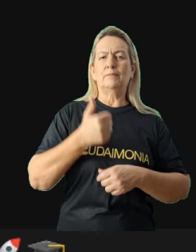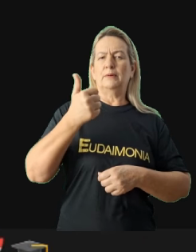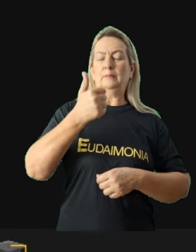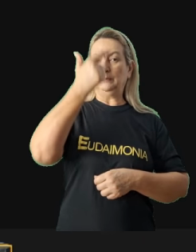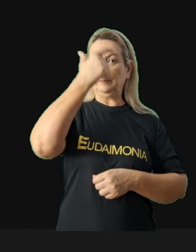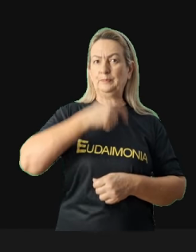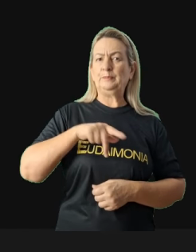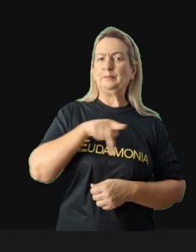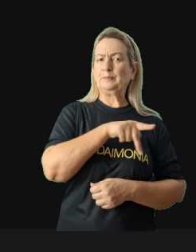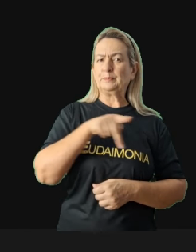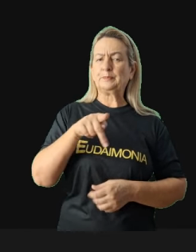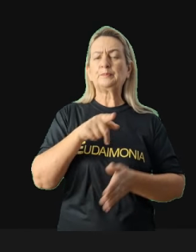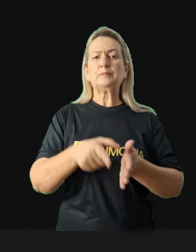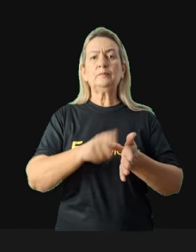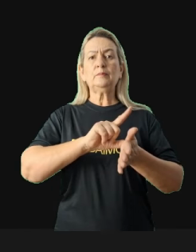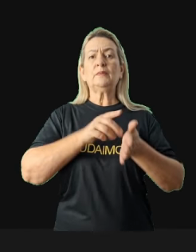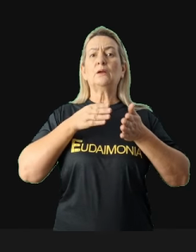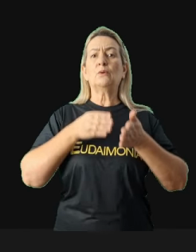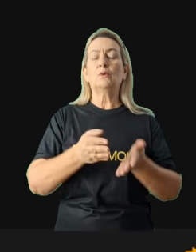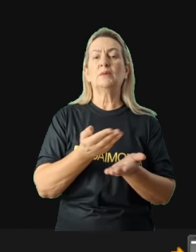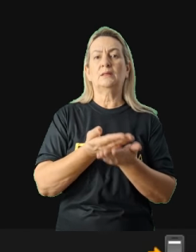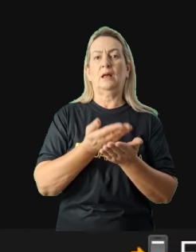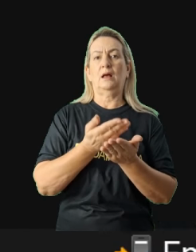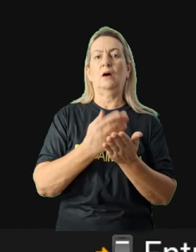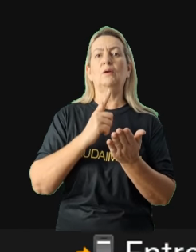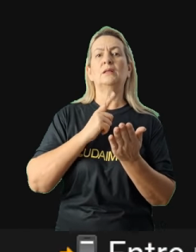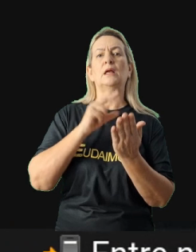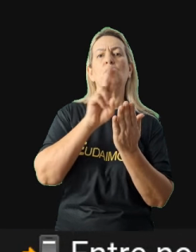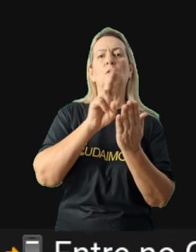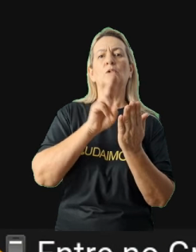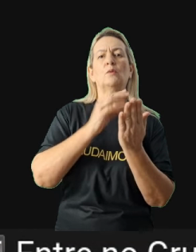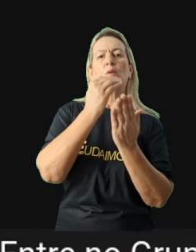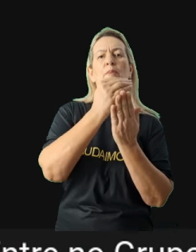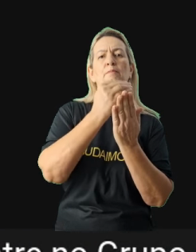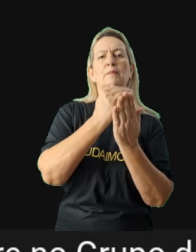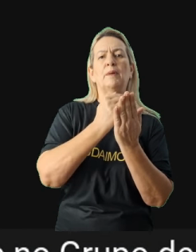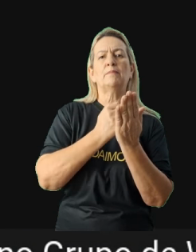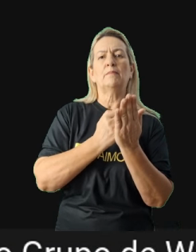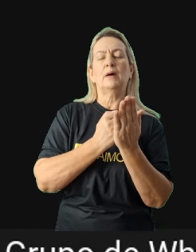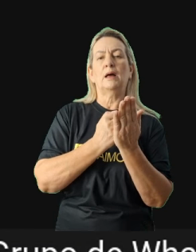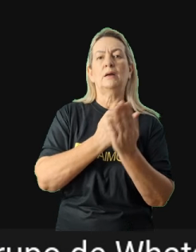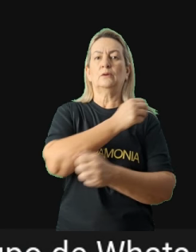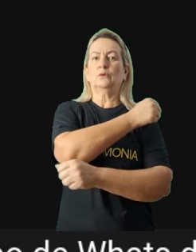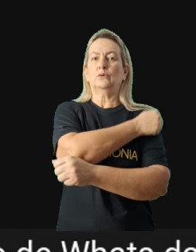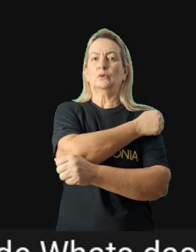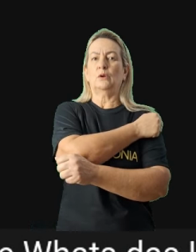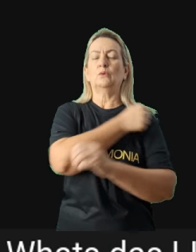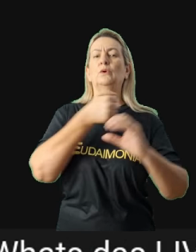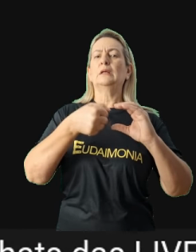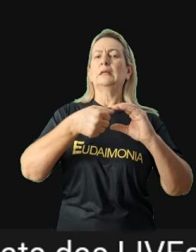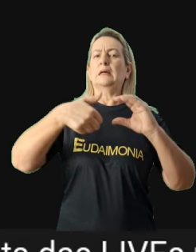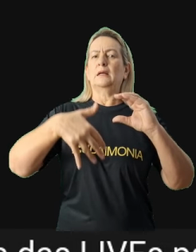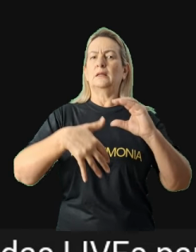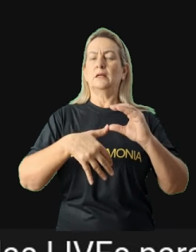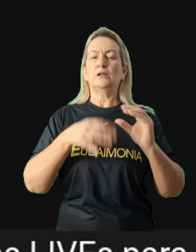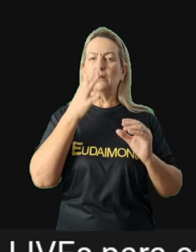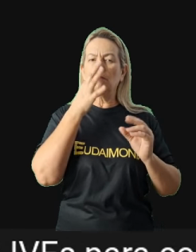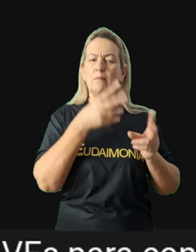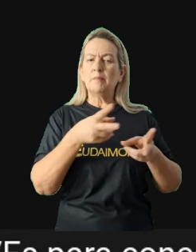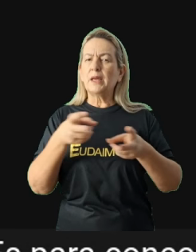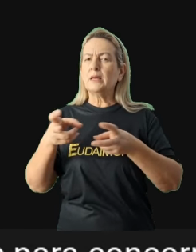de um docente antes de começar suas aulas. Ter uma lista dos seus alunos, suas características,